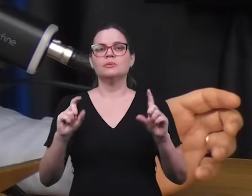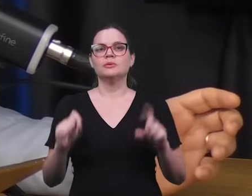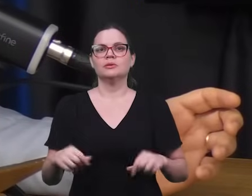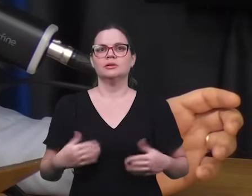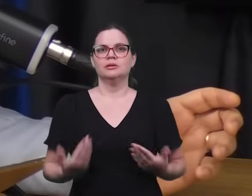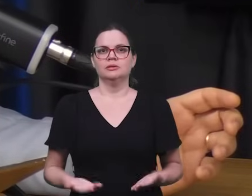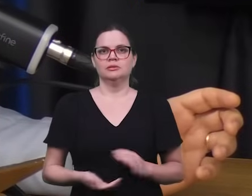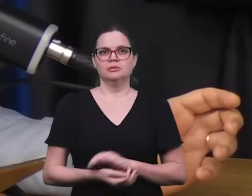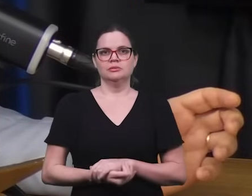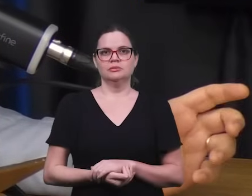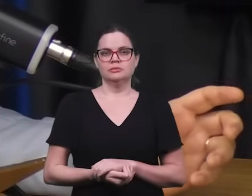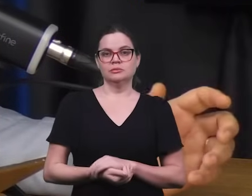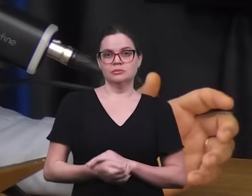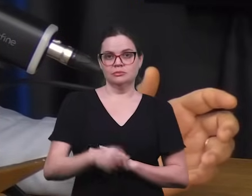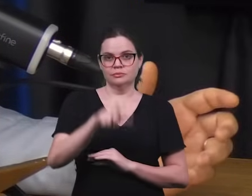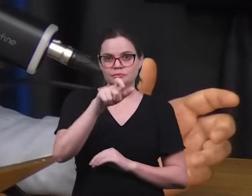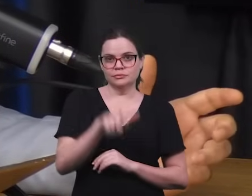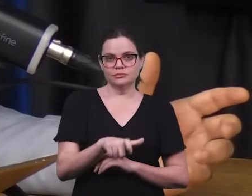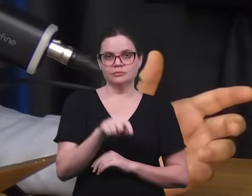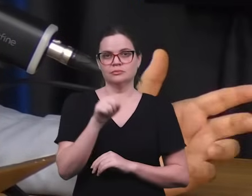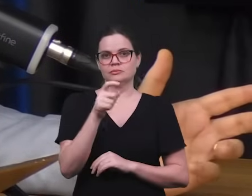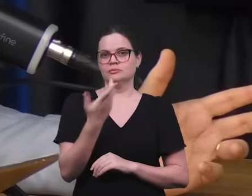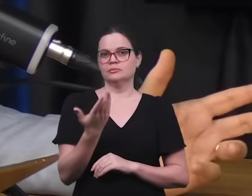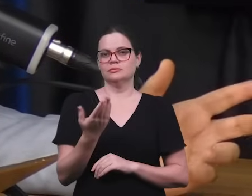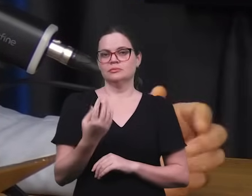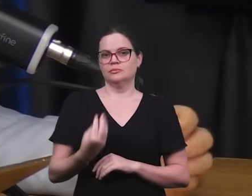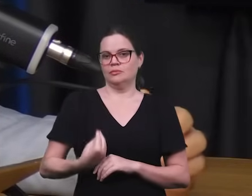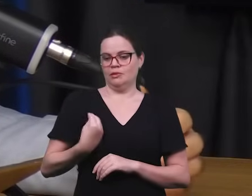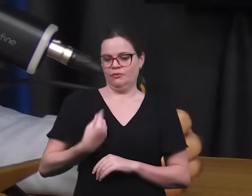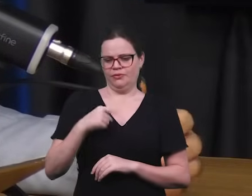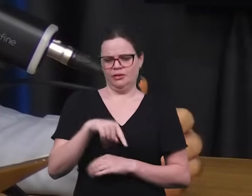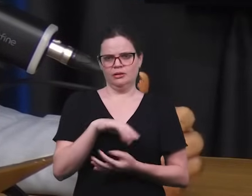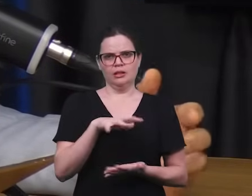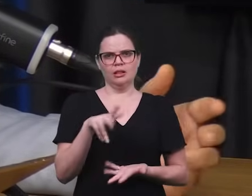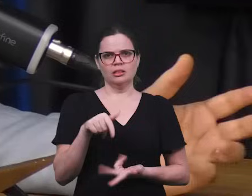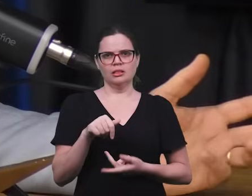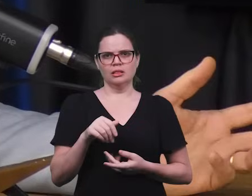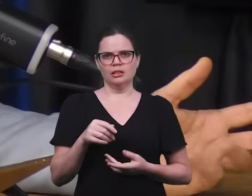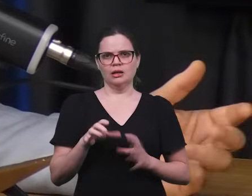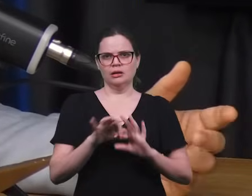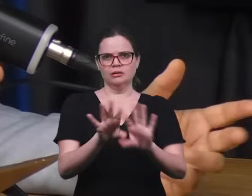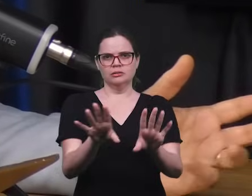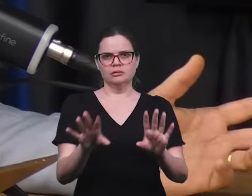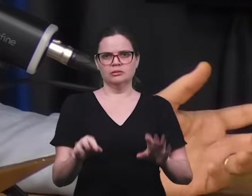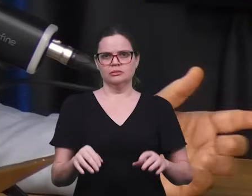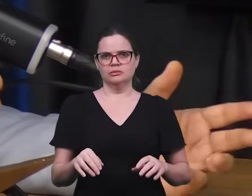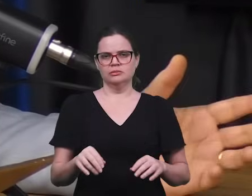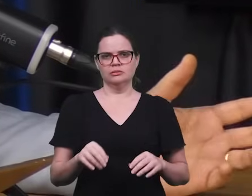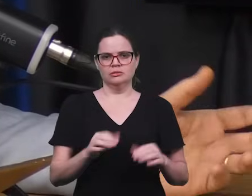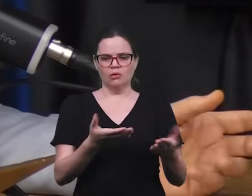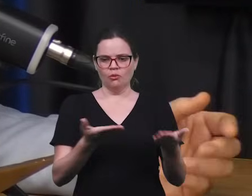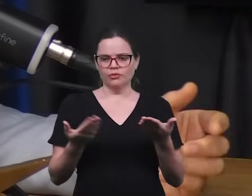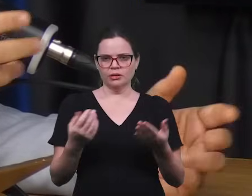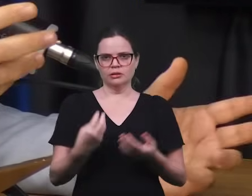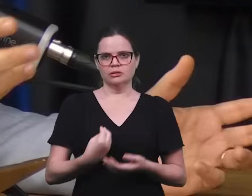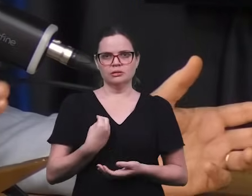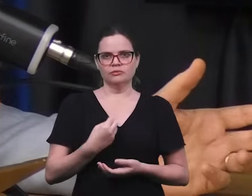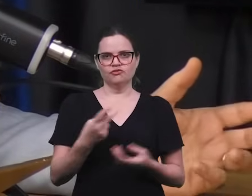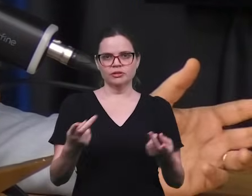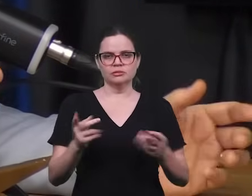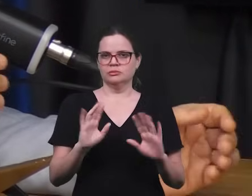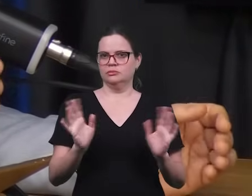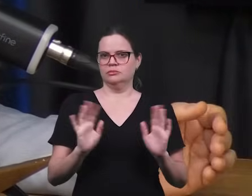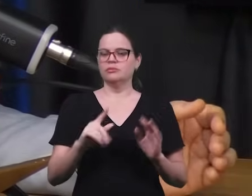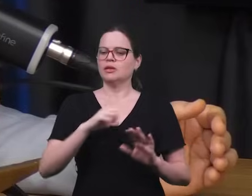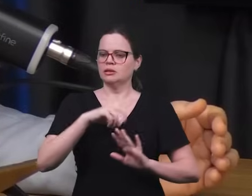de que o homem não estava nesta terra simplesmente como um convidado, um visitante.